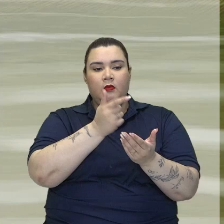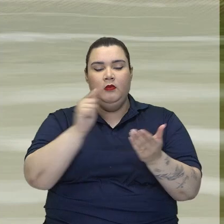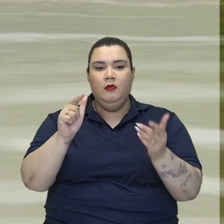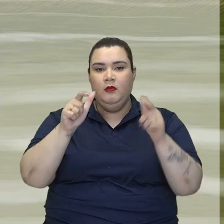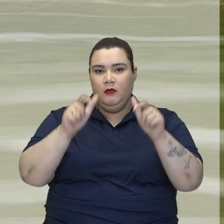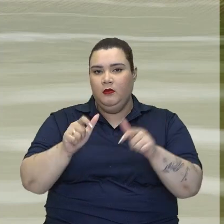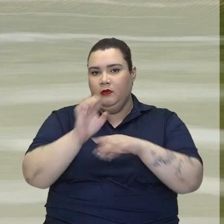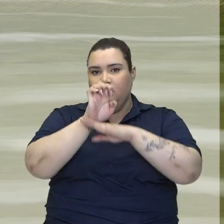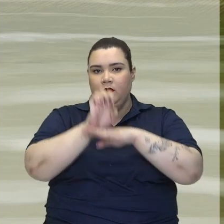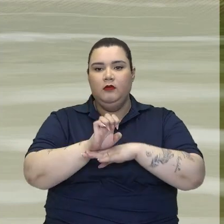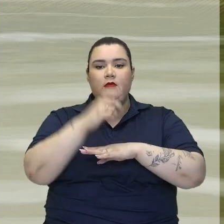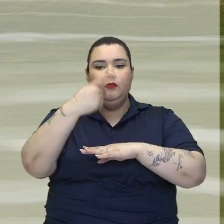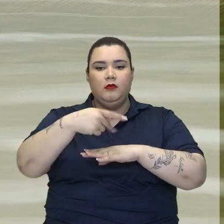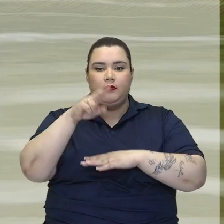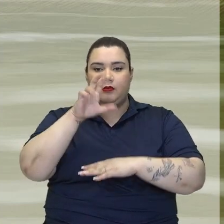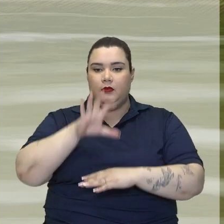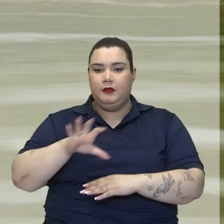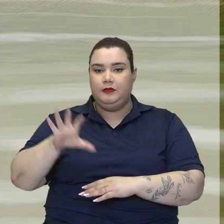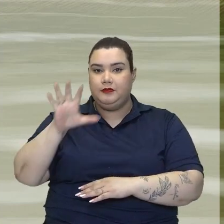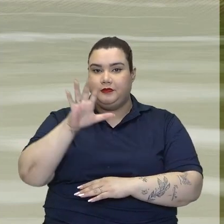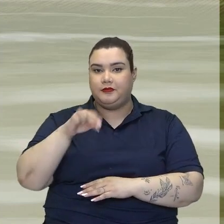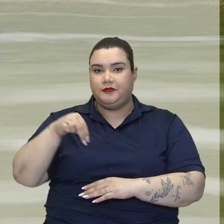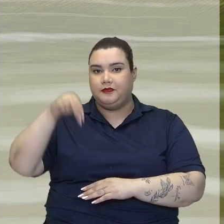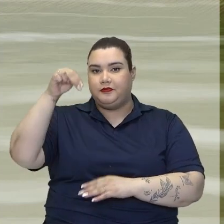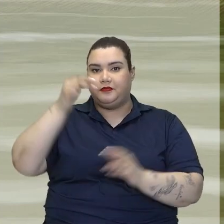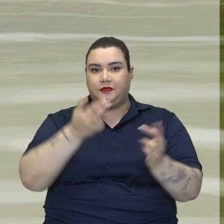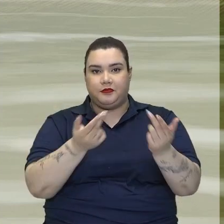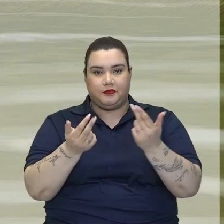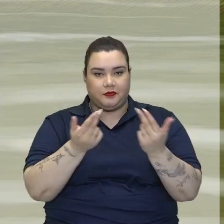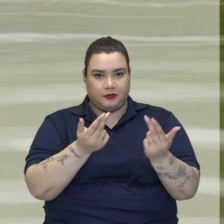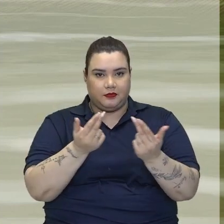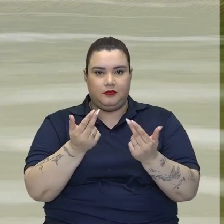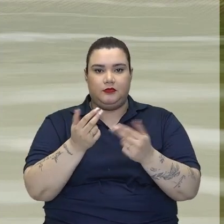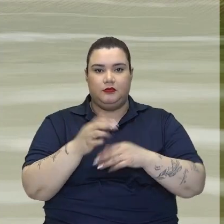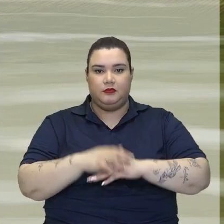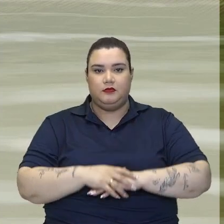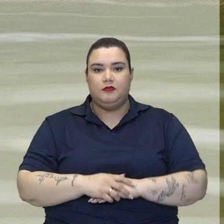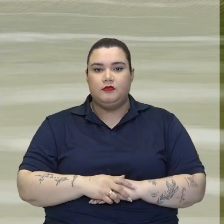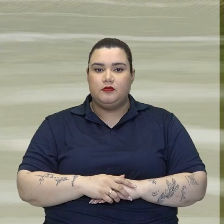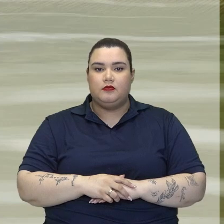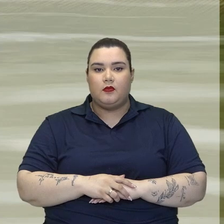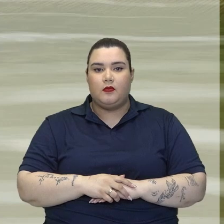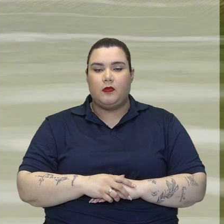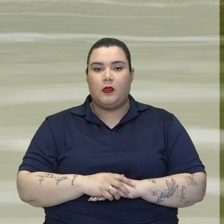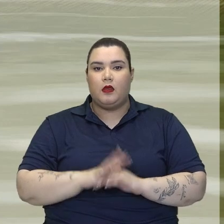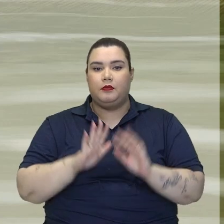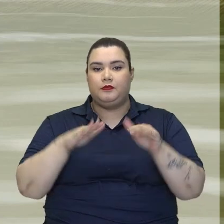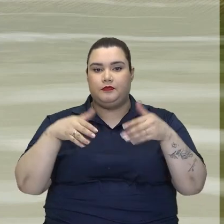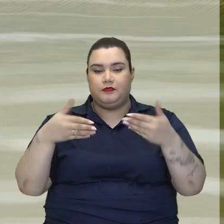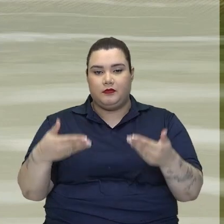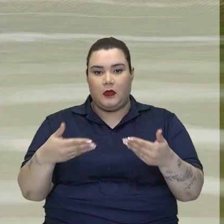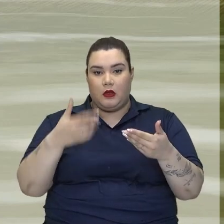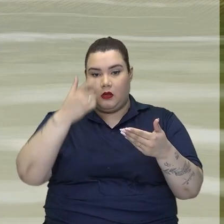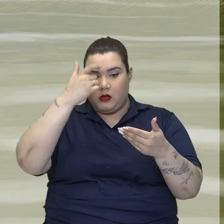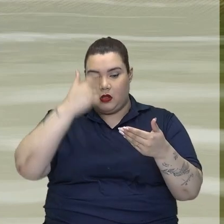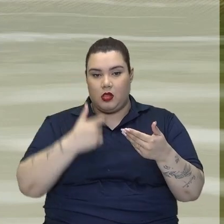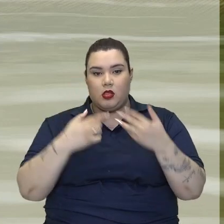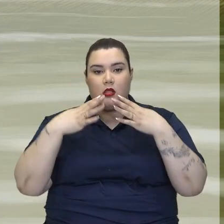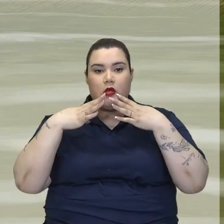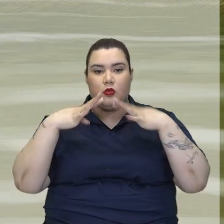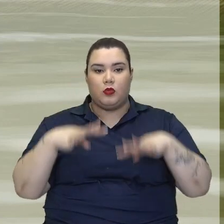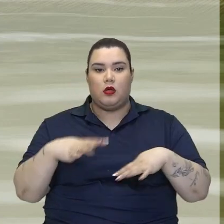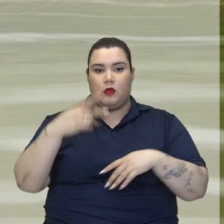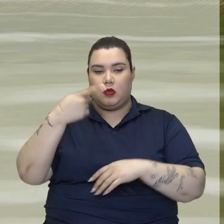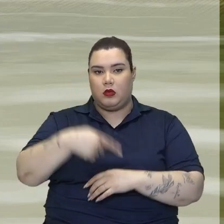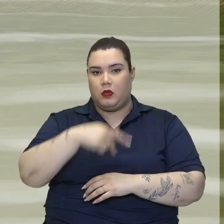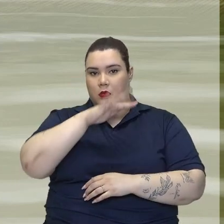norte, também que tem essa mesma natureza. E eu vou dizer para vocês que eu sou amazonense, que